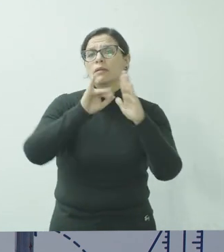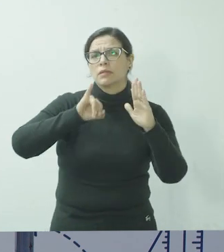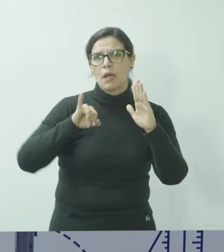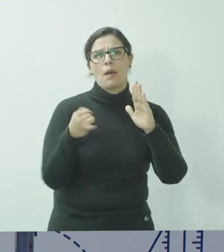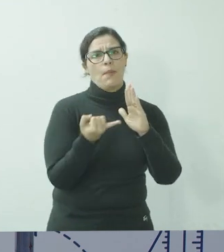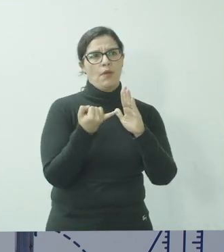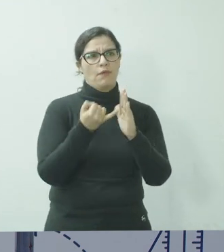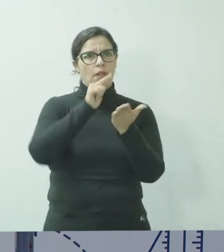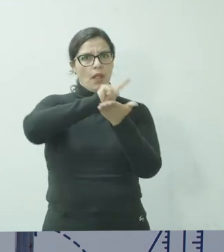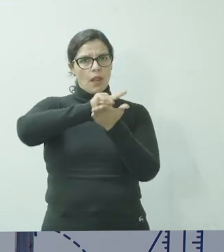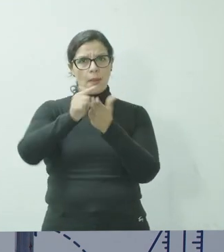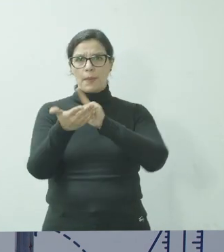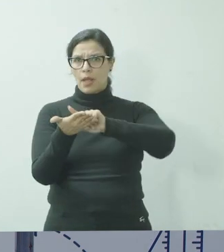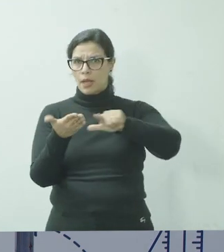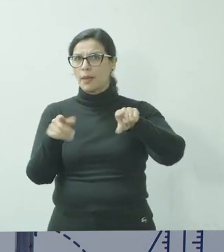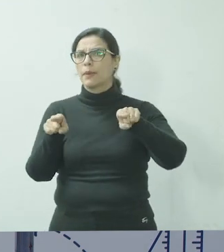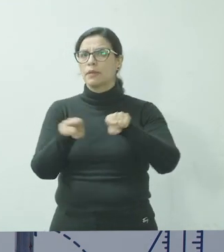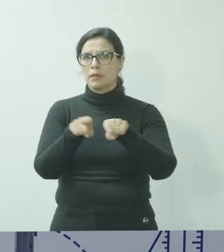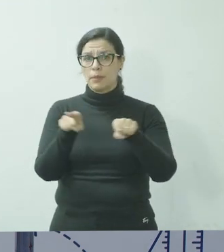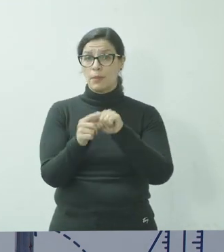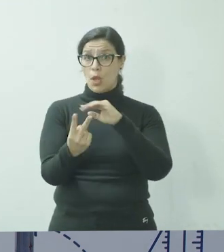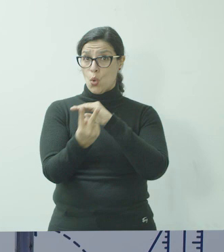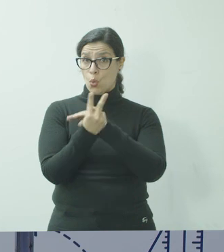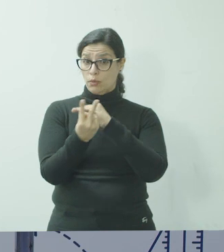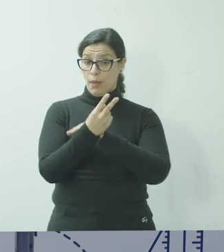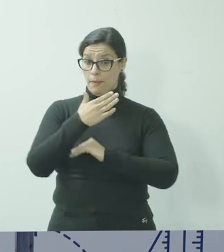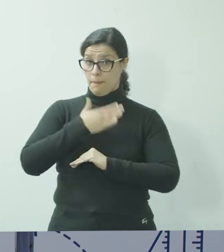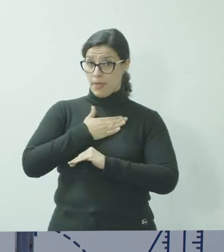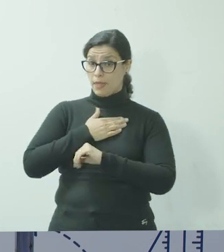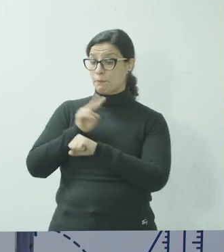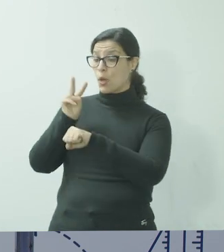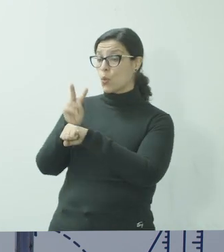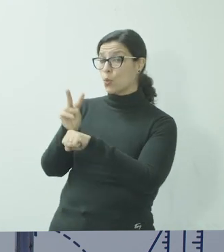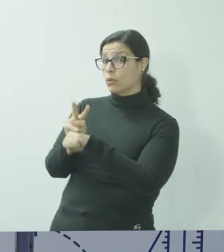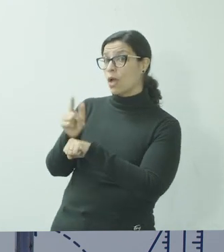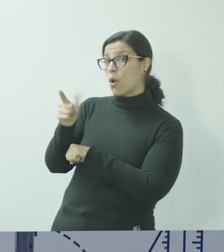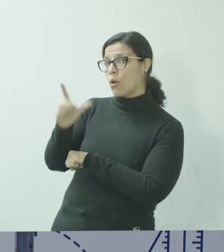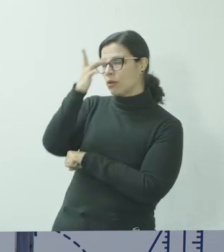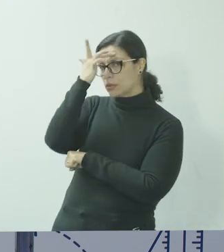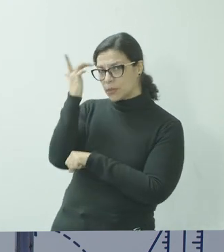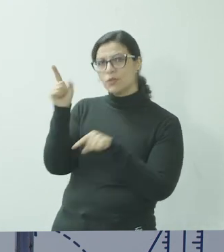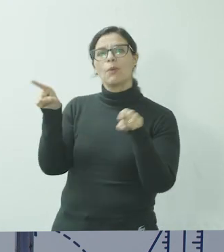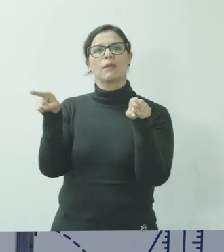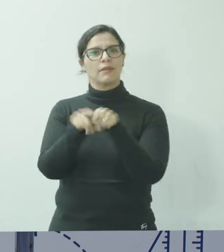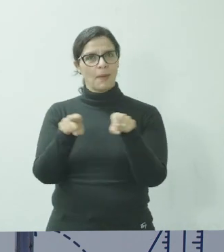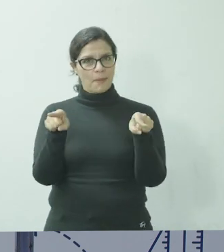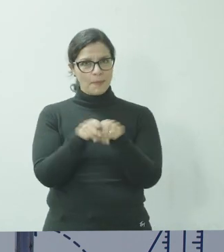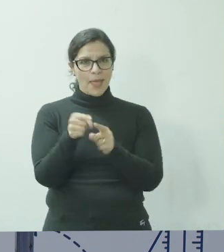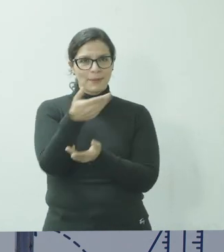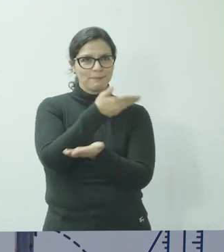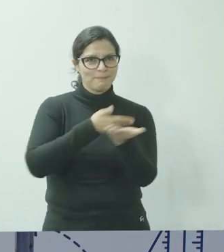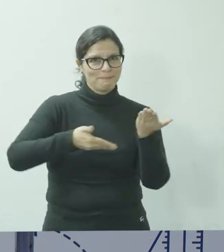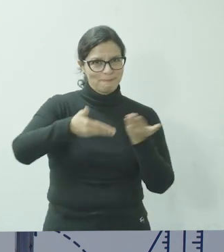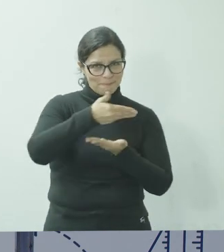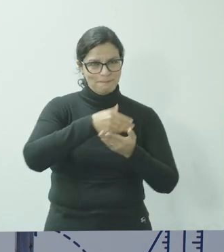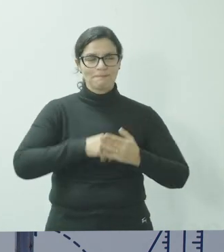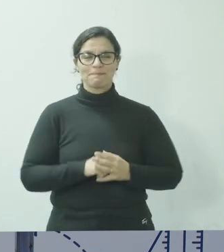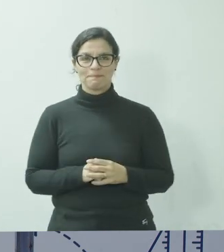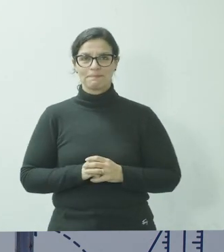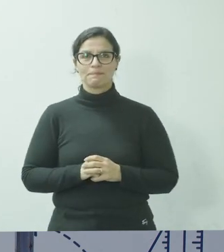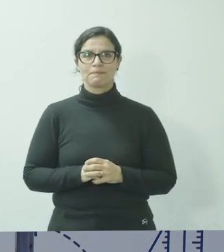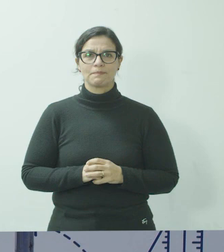aproveita higieniza sua mão porque é Cuidado para você e cuidado também pras pessoas que estão ao